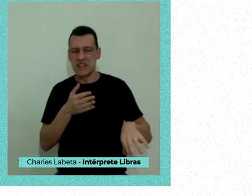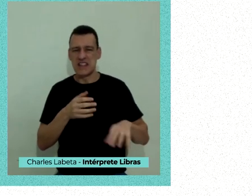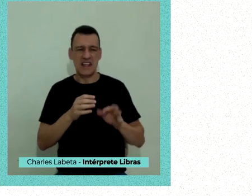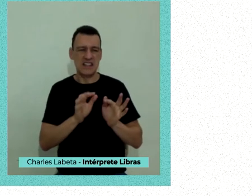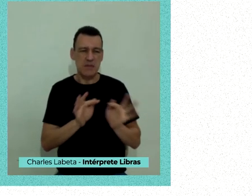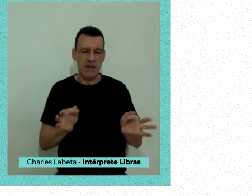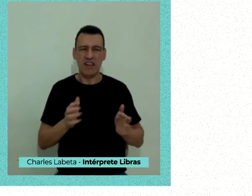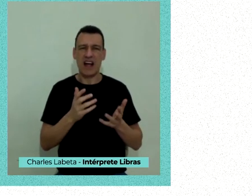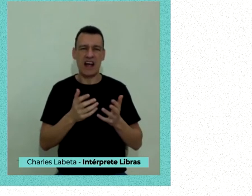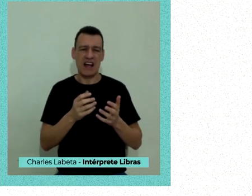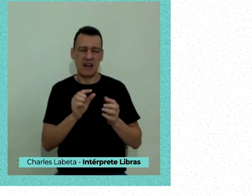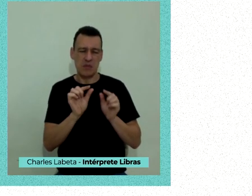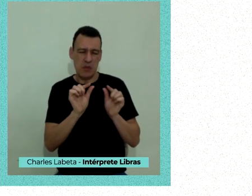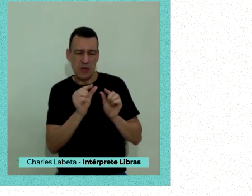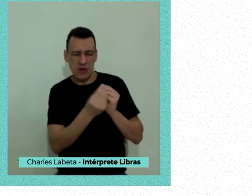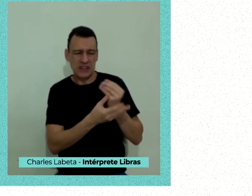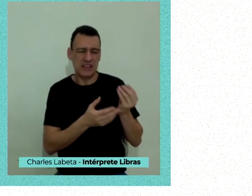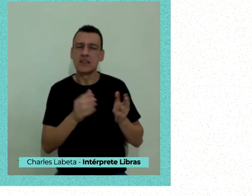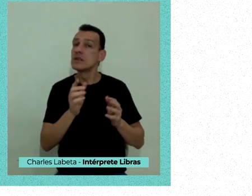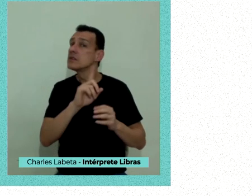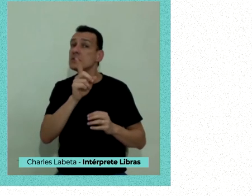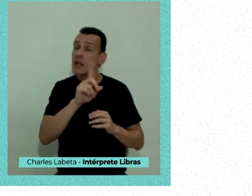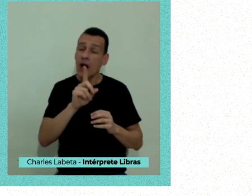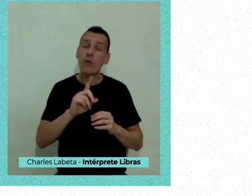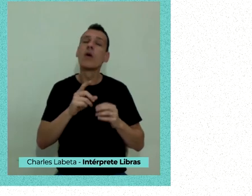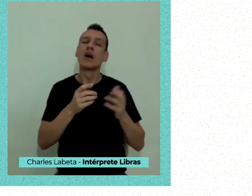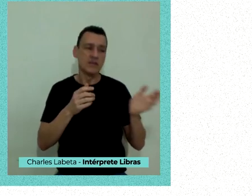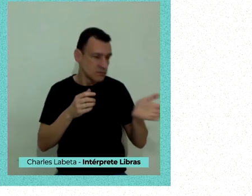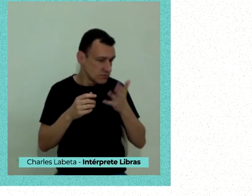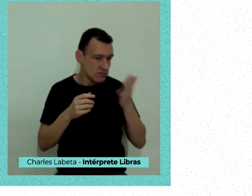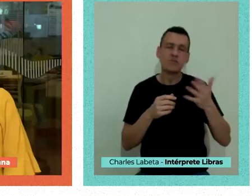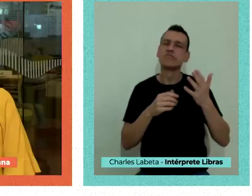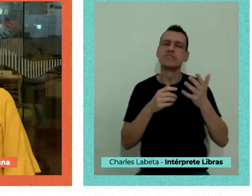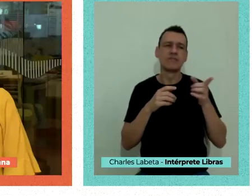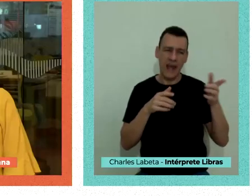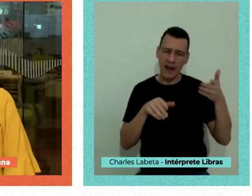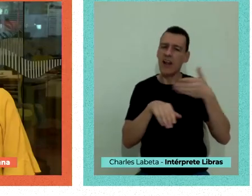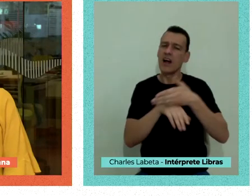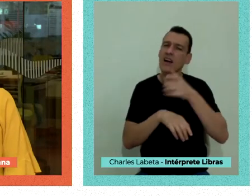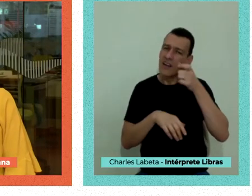participação coletiva das crianças também é muito linda.